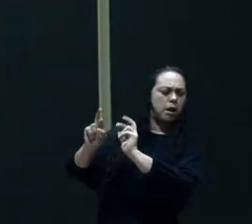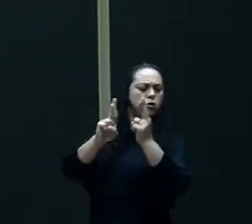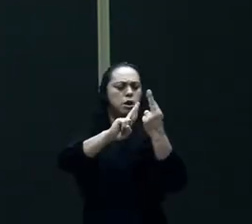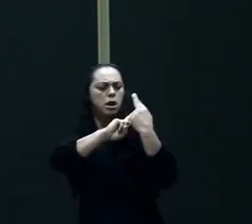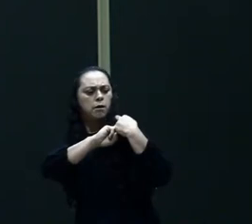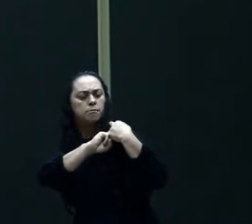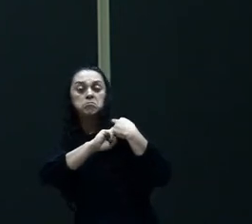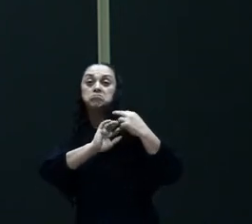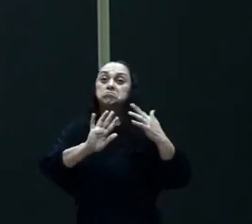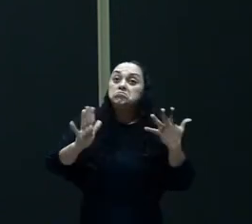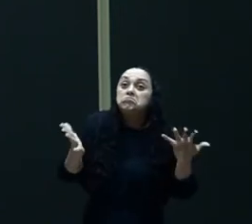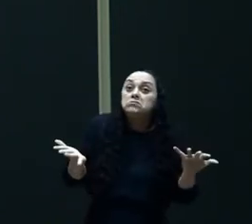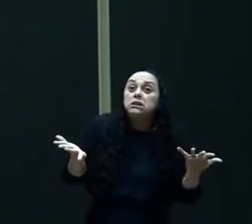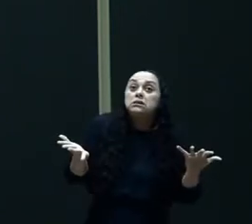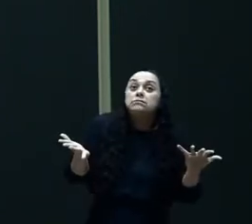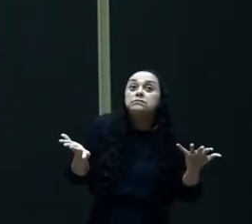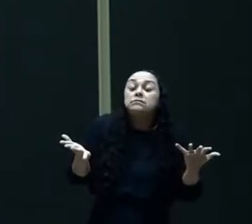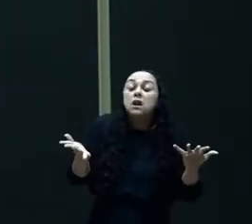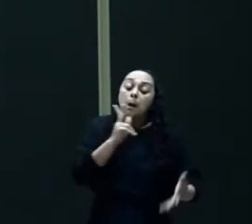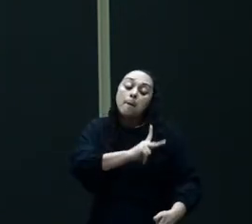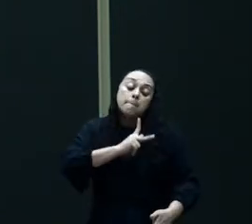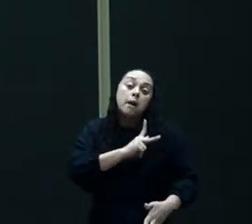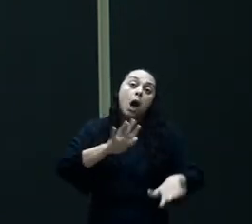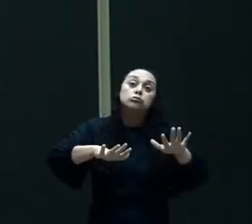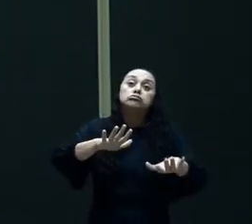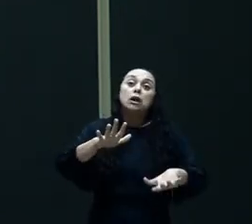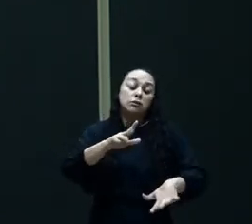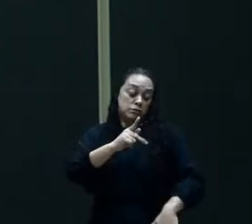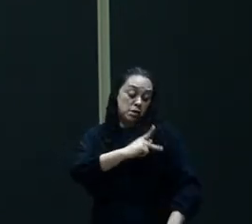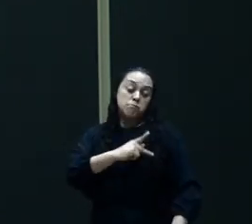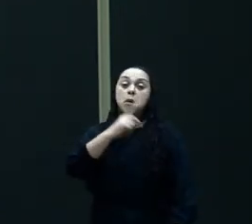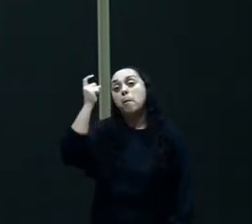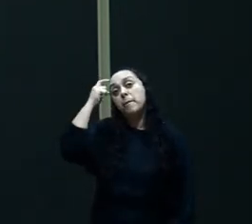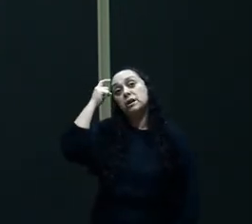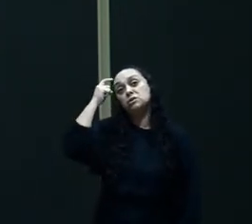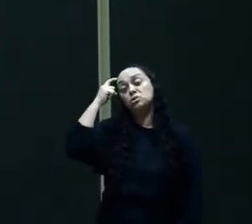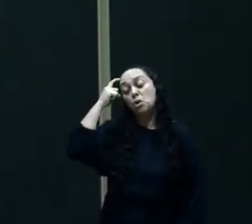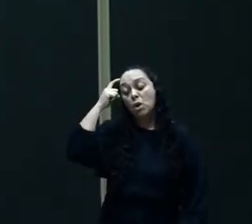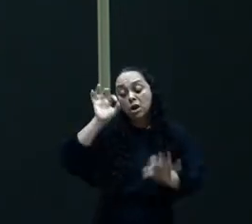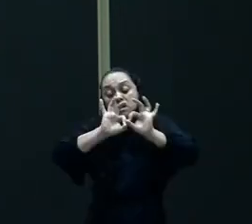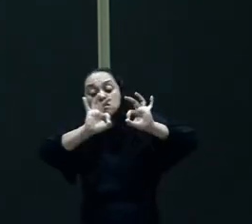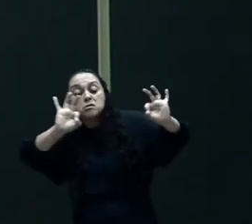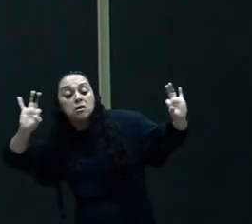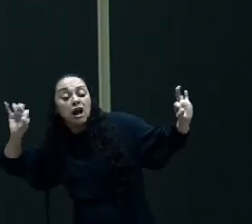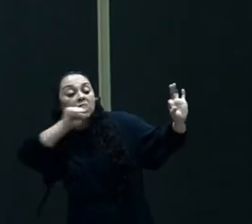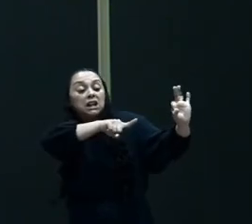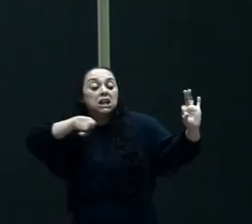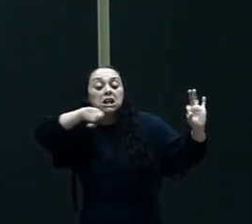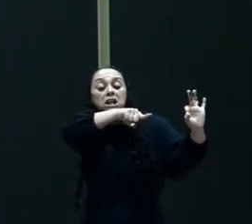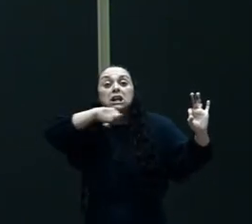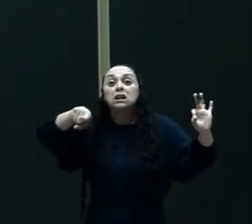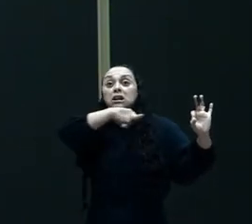Talvez isso passou dentro do coração e do pensamento de Paulo que o caminho para se cumprir essa